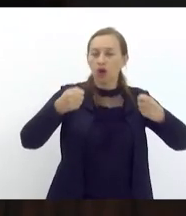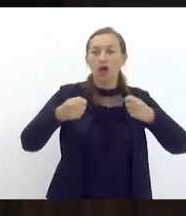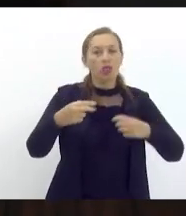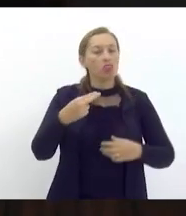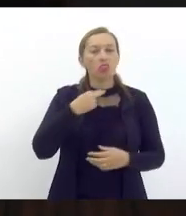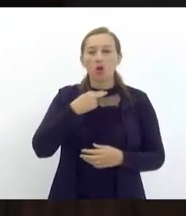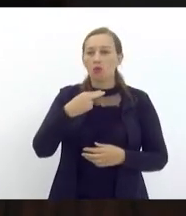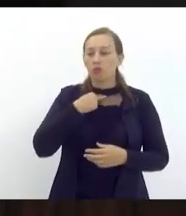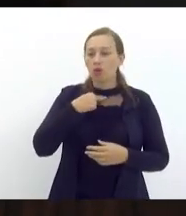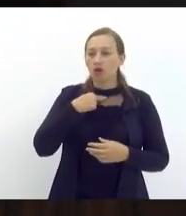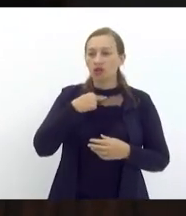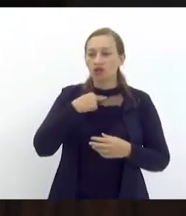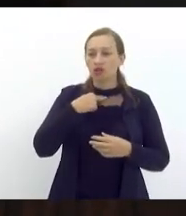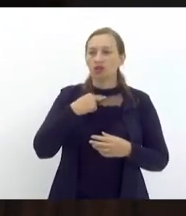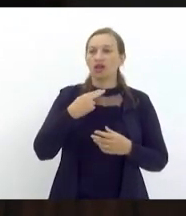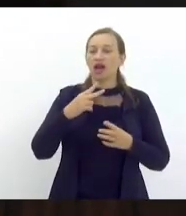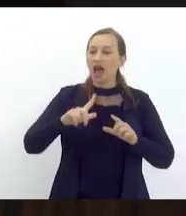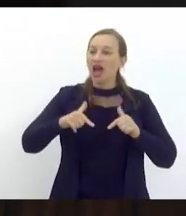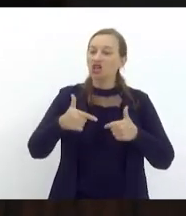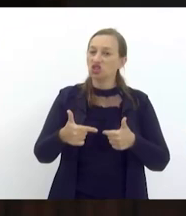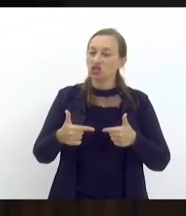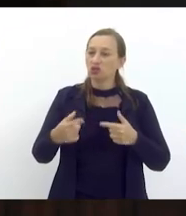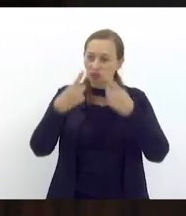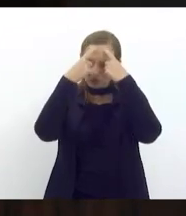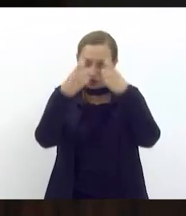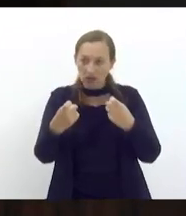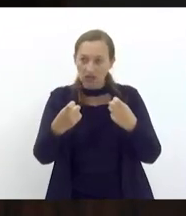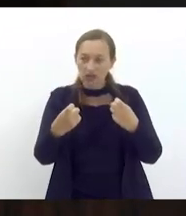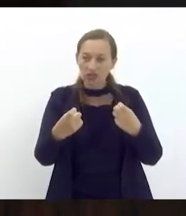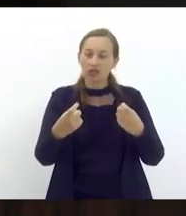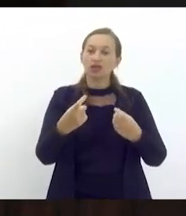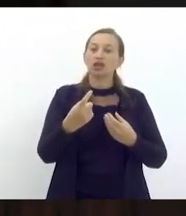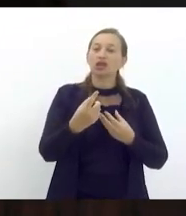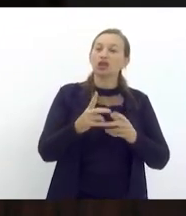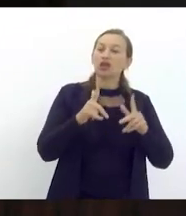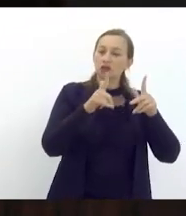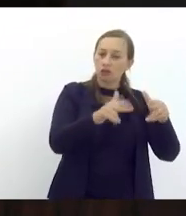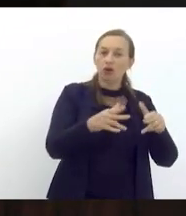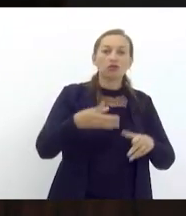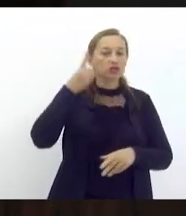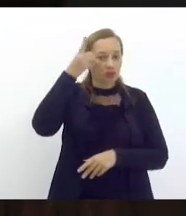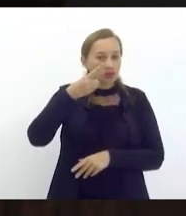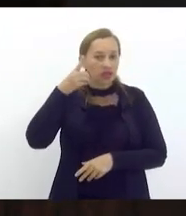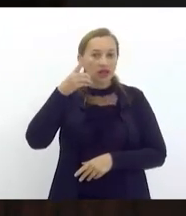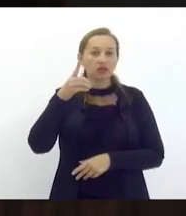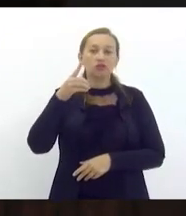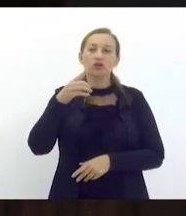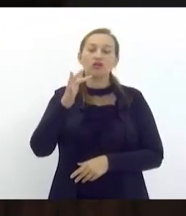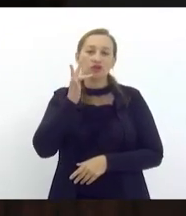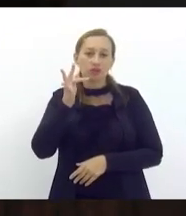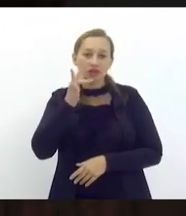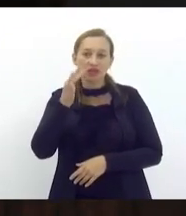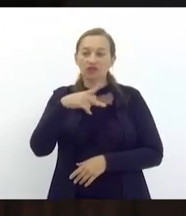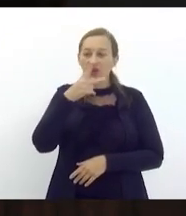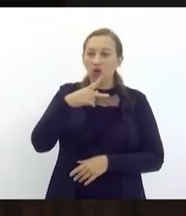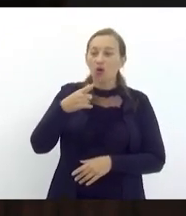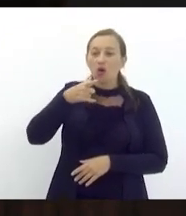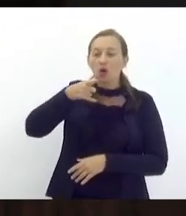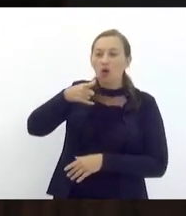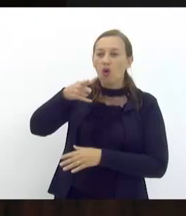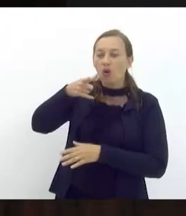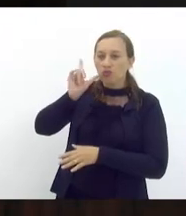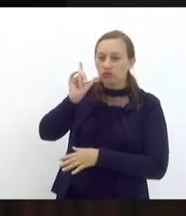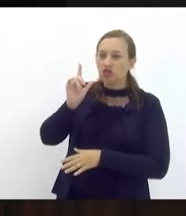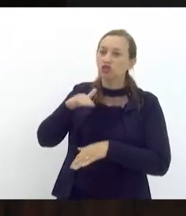bem colocou deputado Jorge Felipe Neto A gente já conseguiu ontem muito rapidamente quando começou um